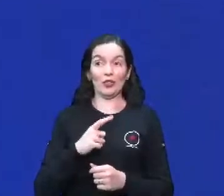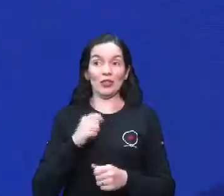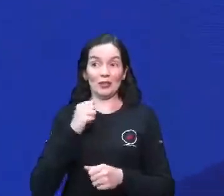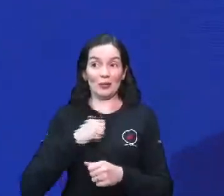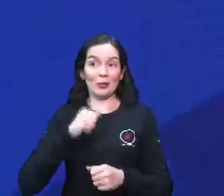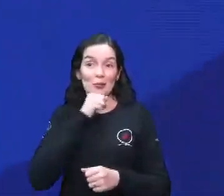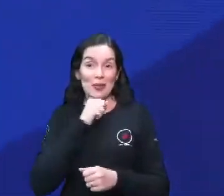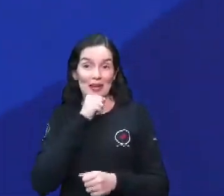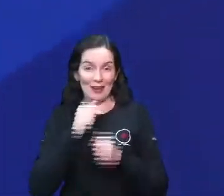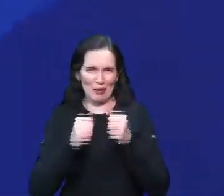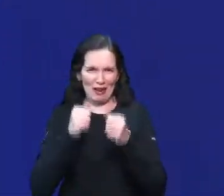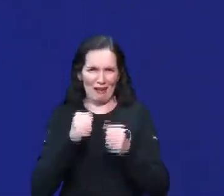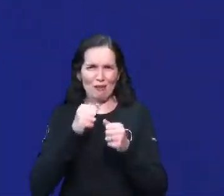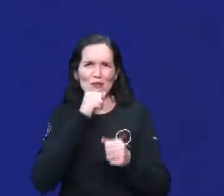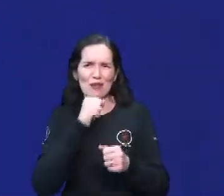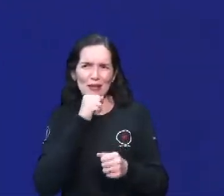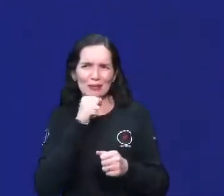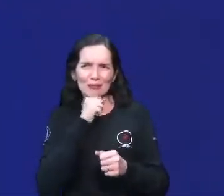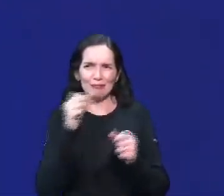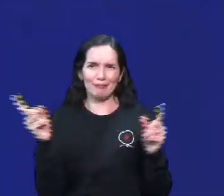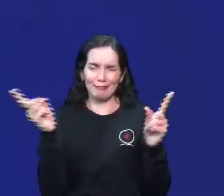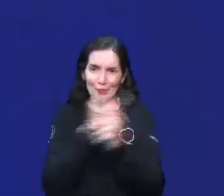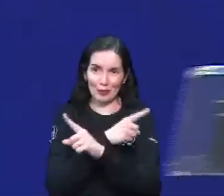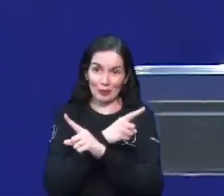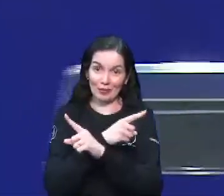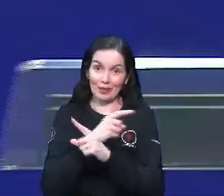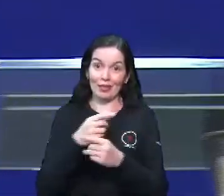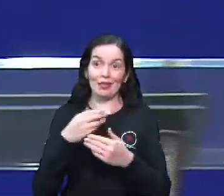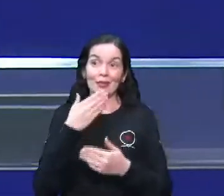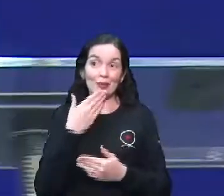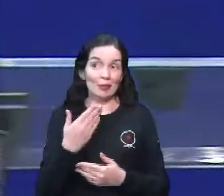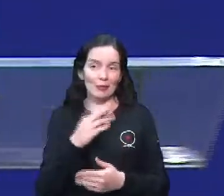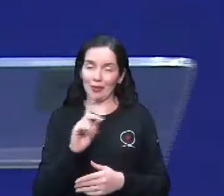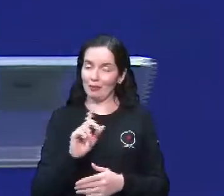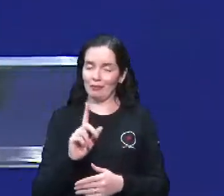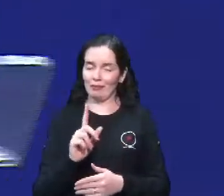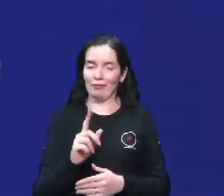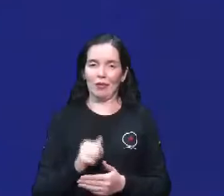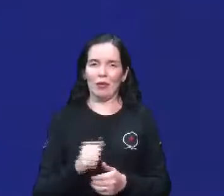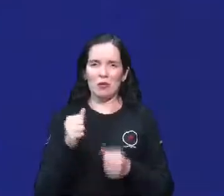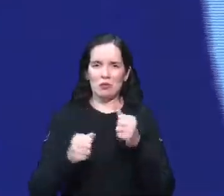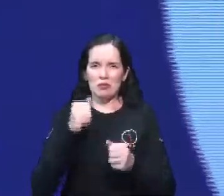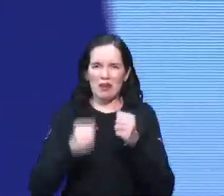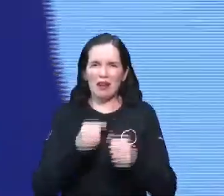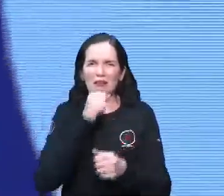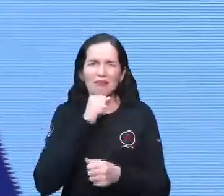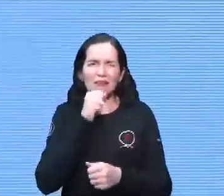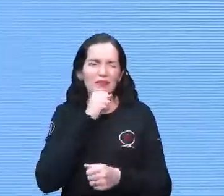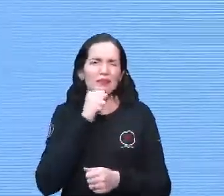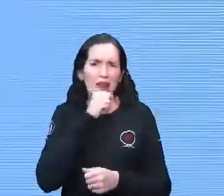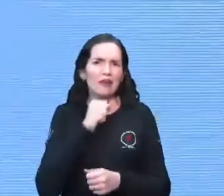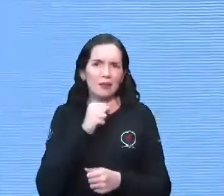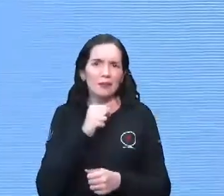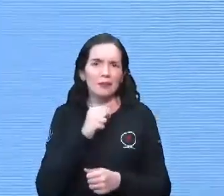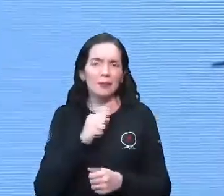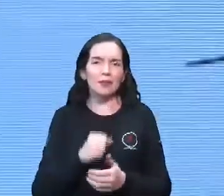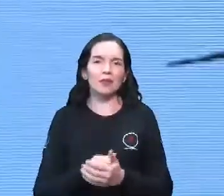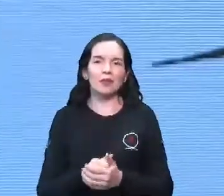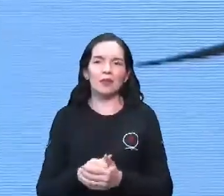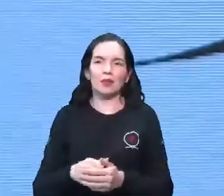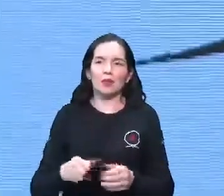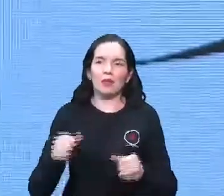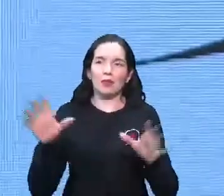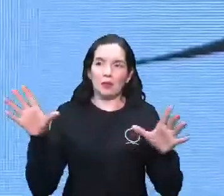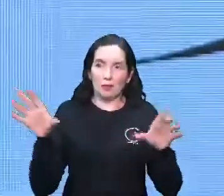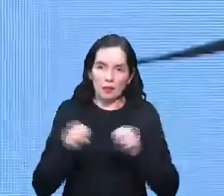pela manhã: nada contra, mas também nada a favor. Eu tive um Chevette 75, que um dia, desligando o carro, ele